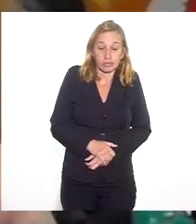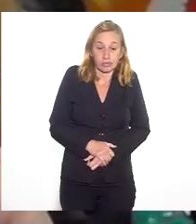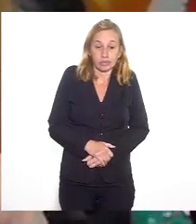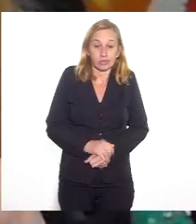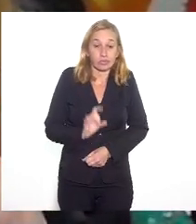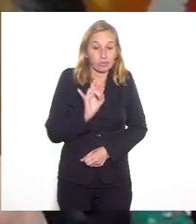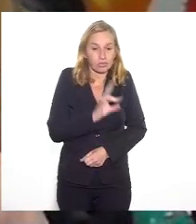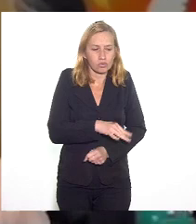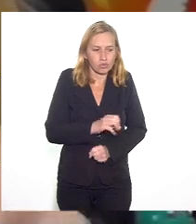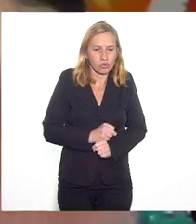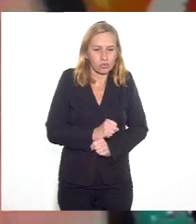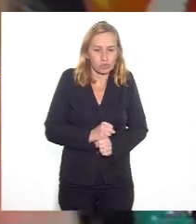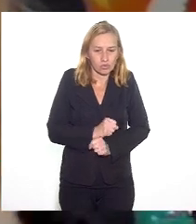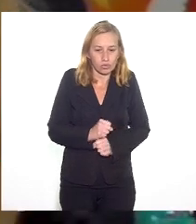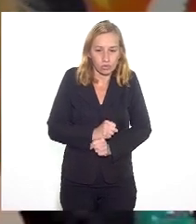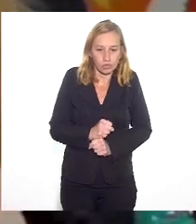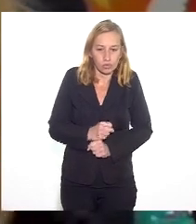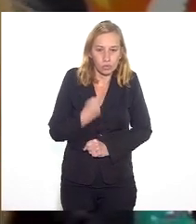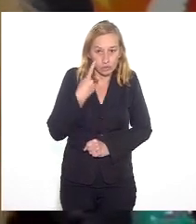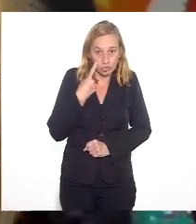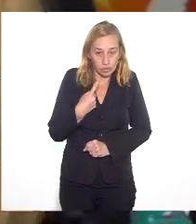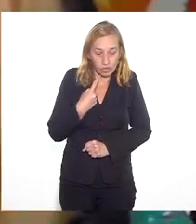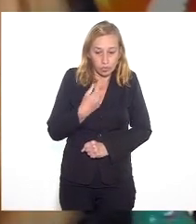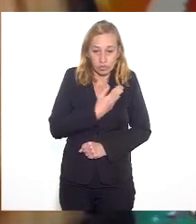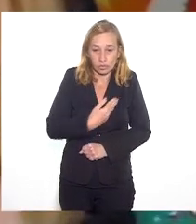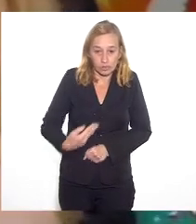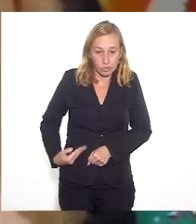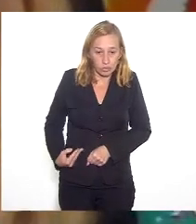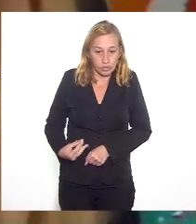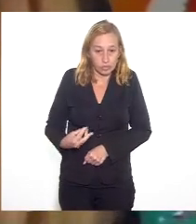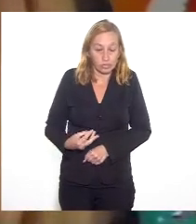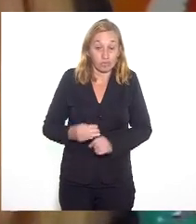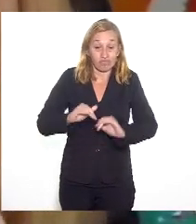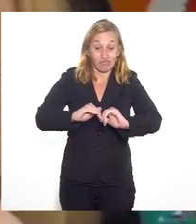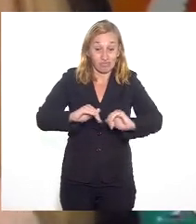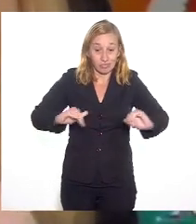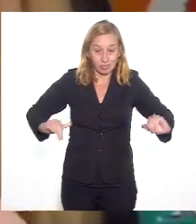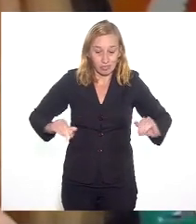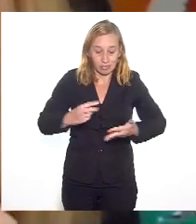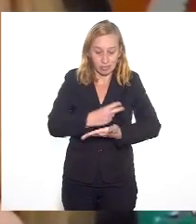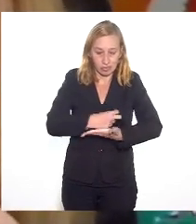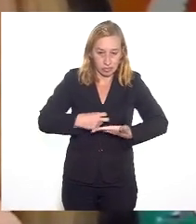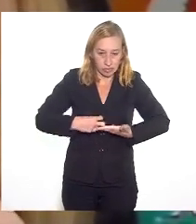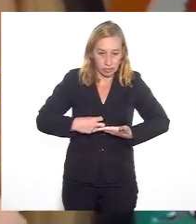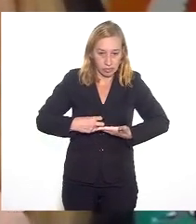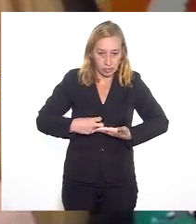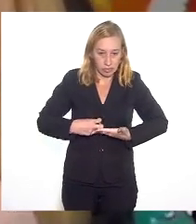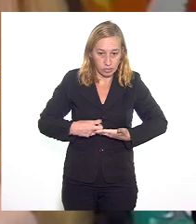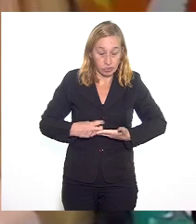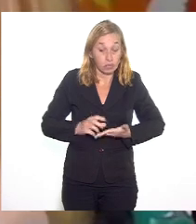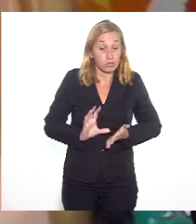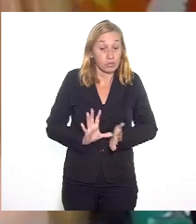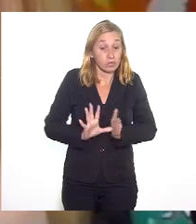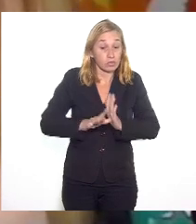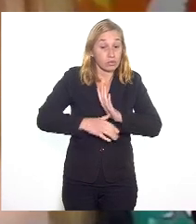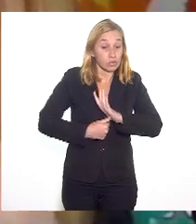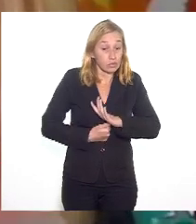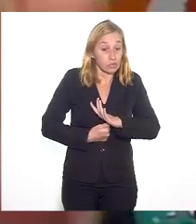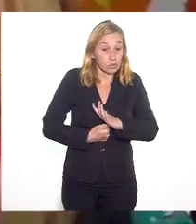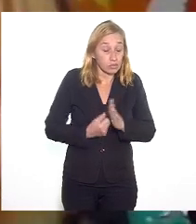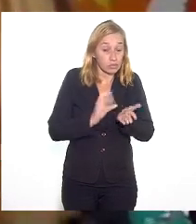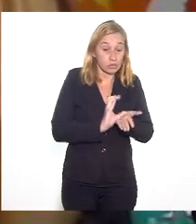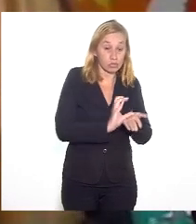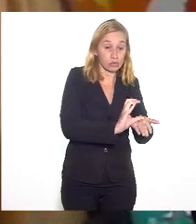no último ano presenciamos um governador ser afastado por tenebrosas transações com